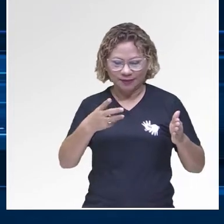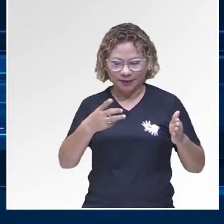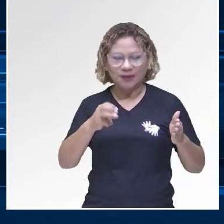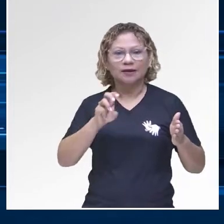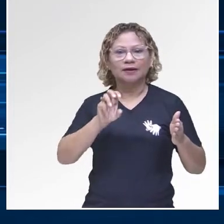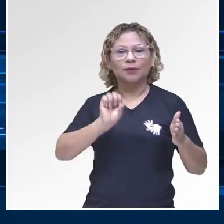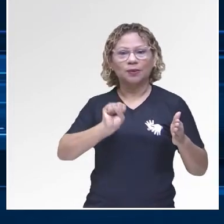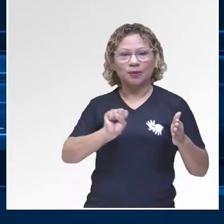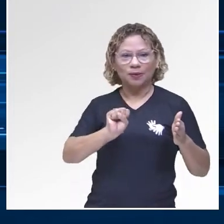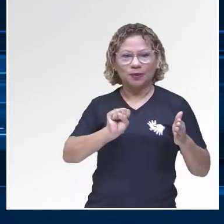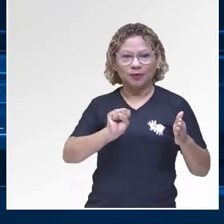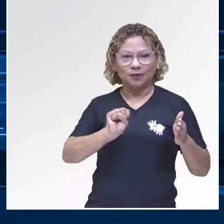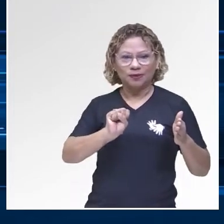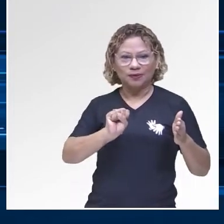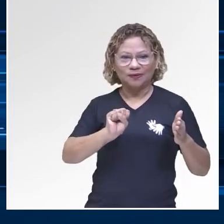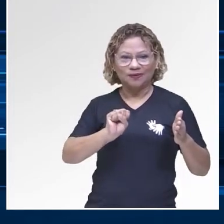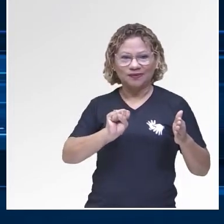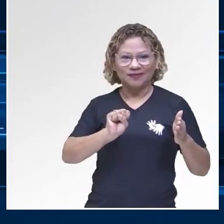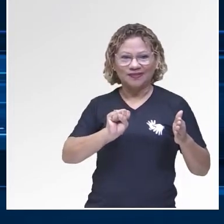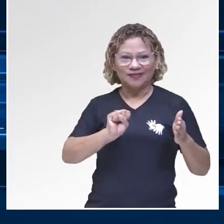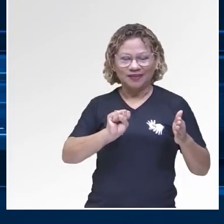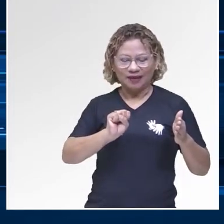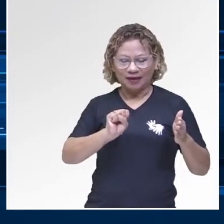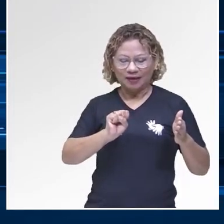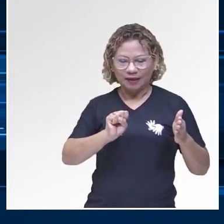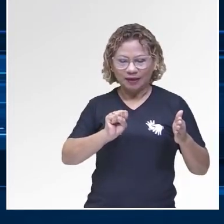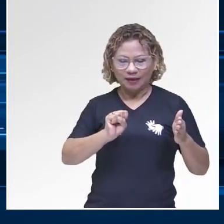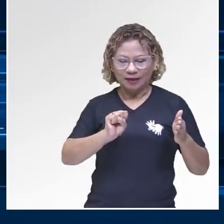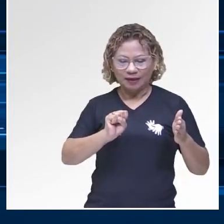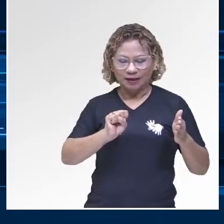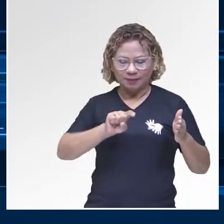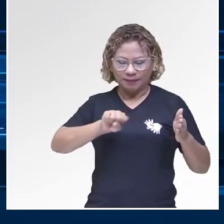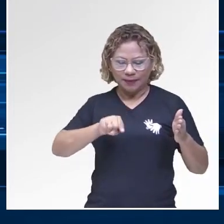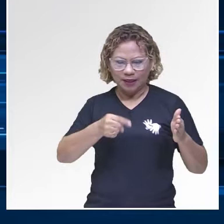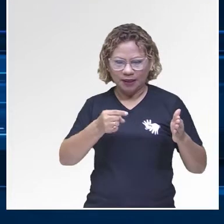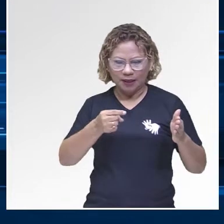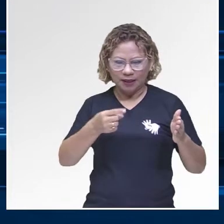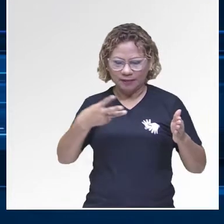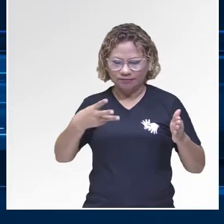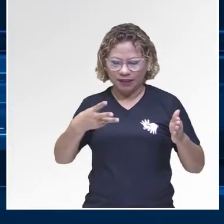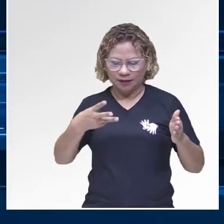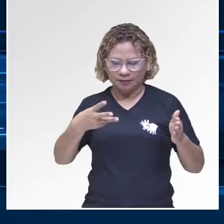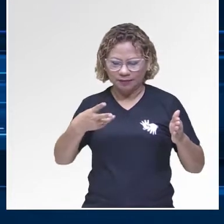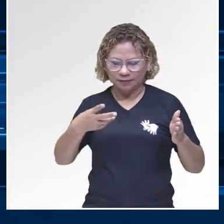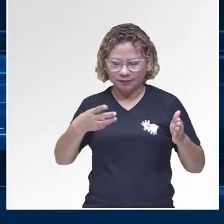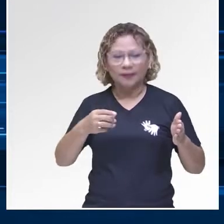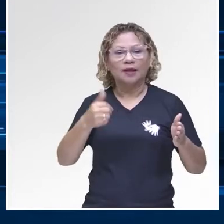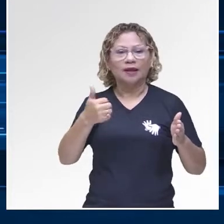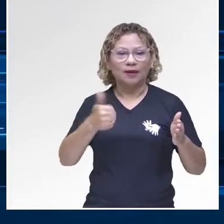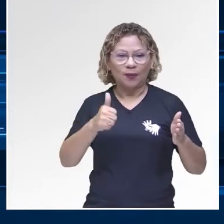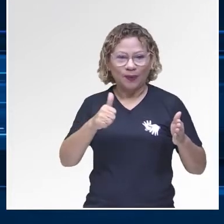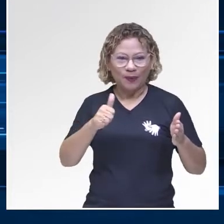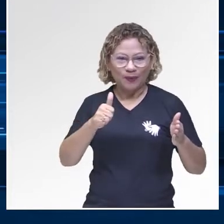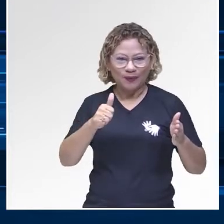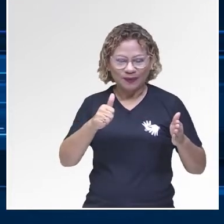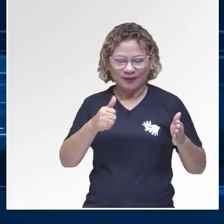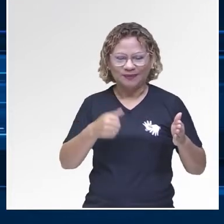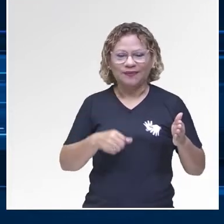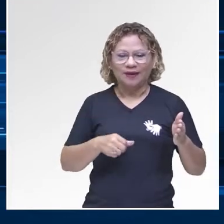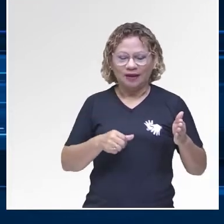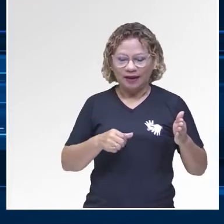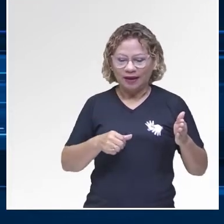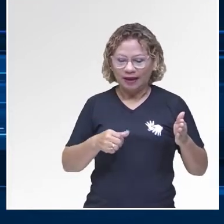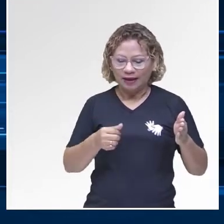os termos em devida posição, porque aqui eu tenho o primeiro termo, que é o A1, o segundo termo, que é o A2, e